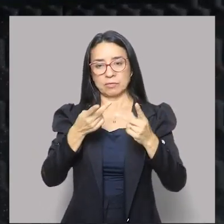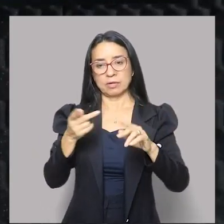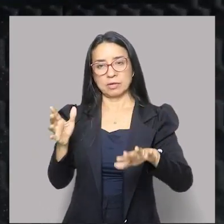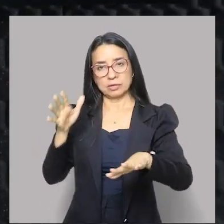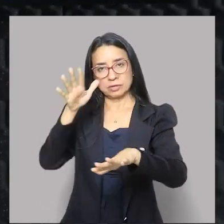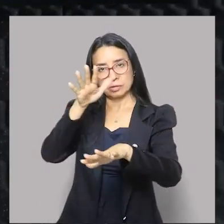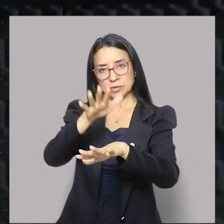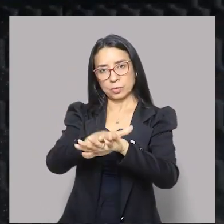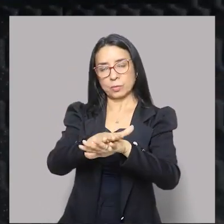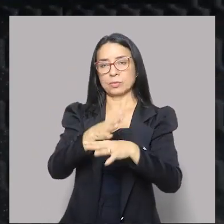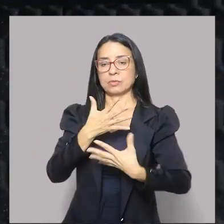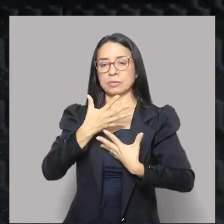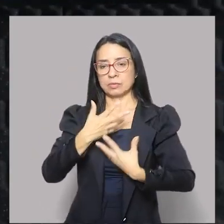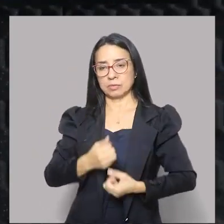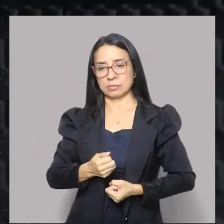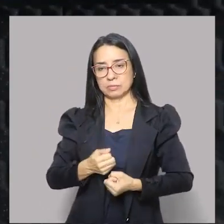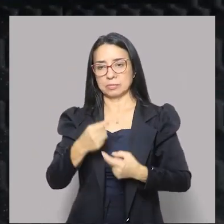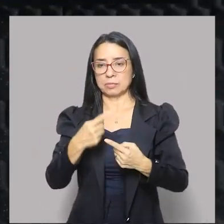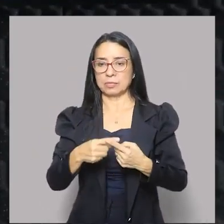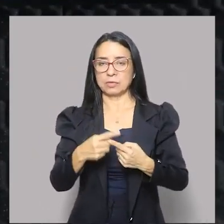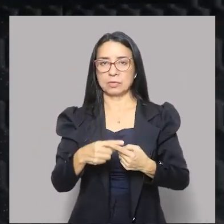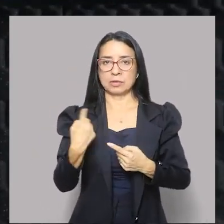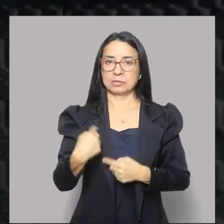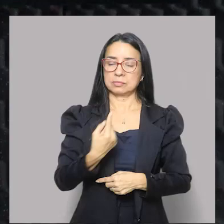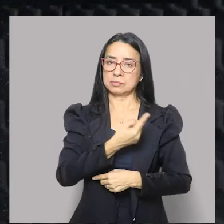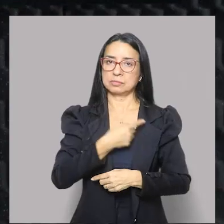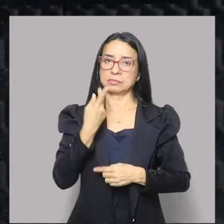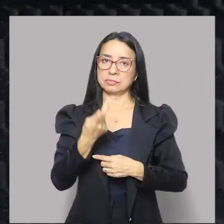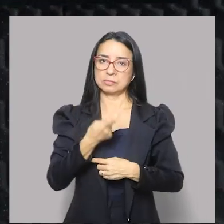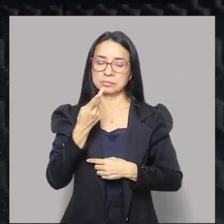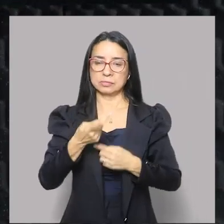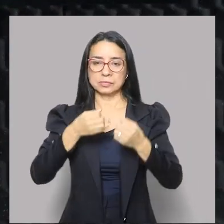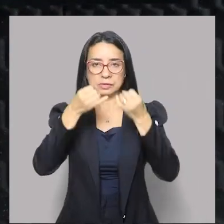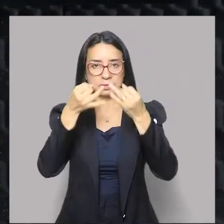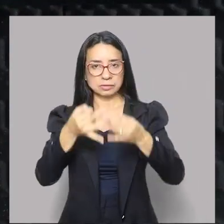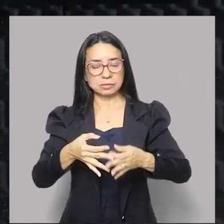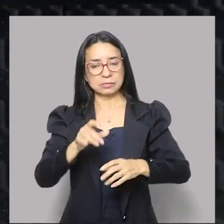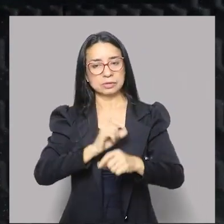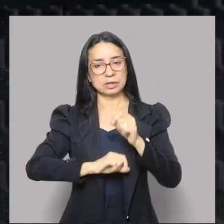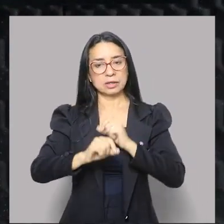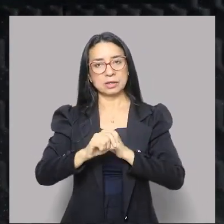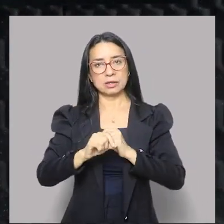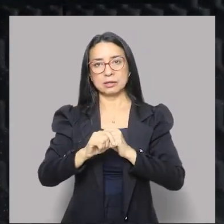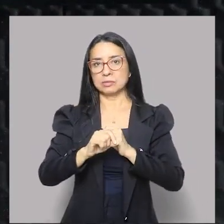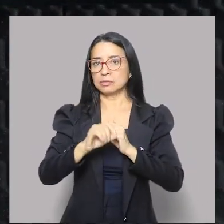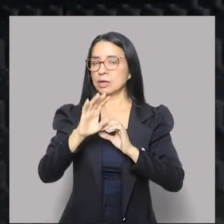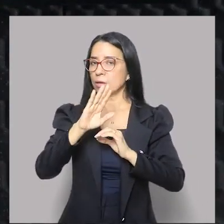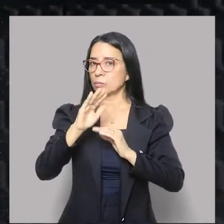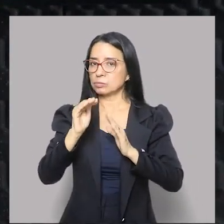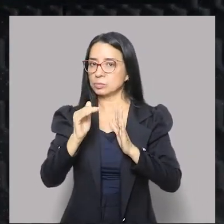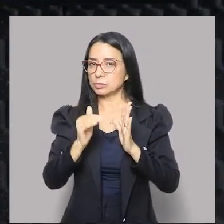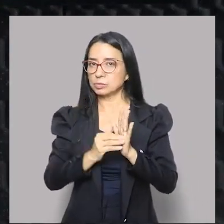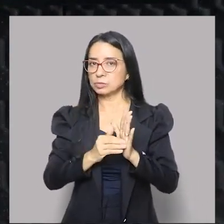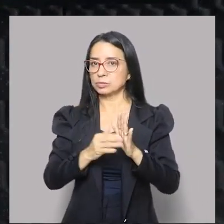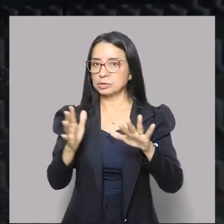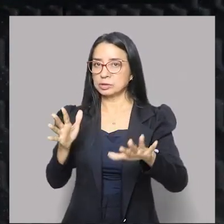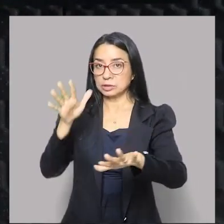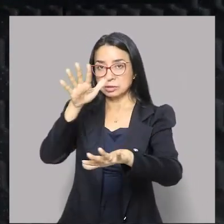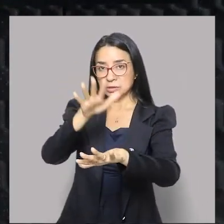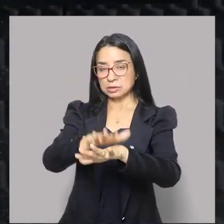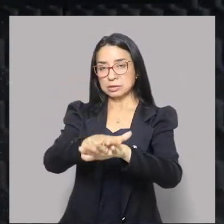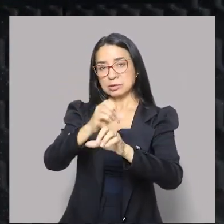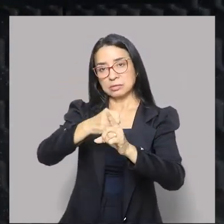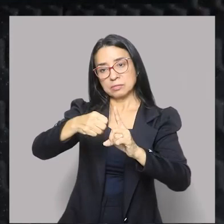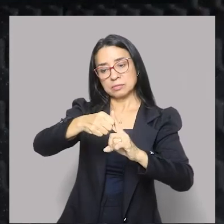inclusão e de acolhimento, até porque a gente está falando dessa completa inserção social das pessoas dentro desse